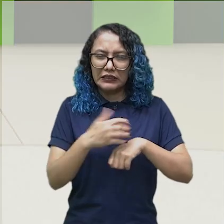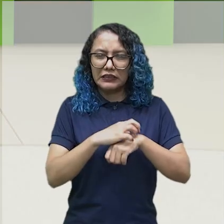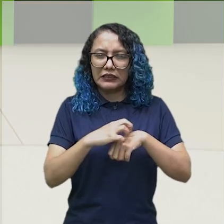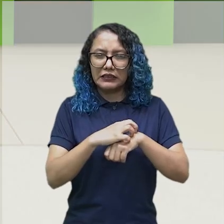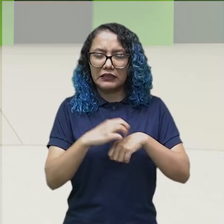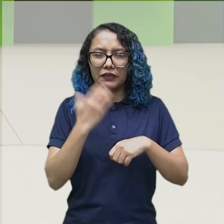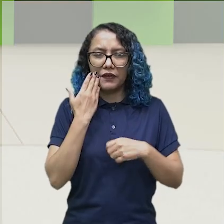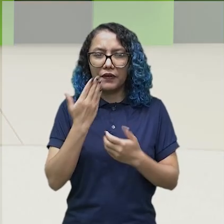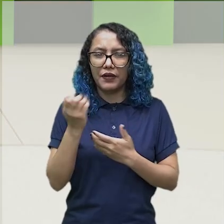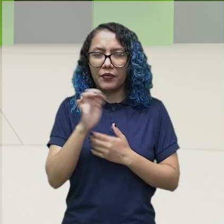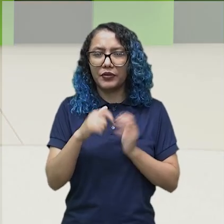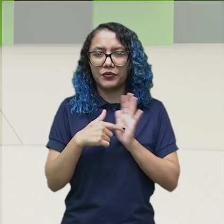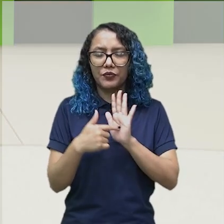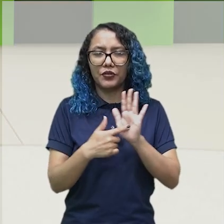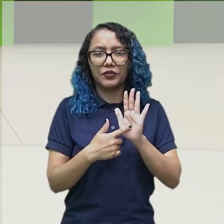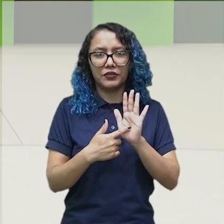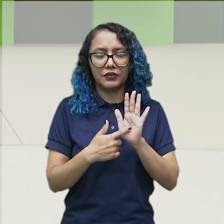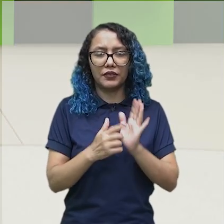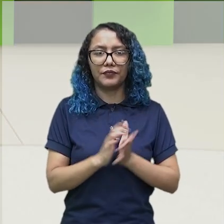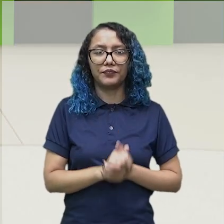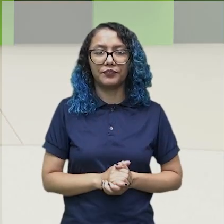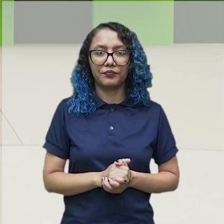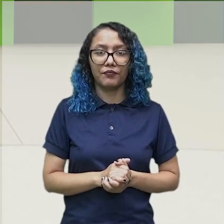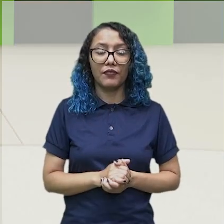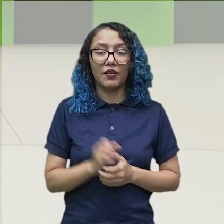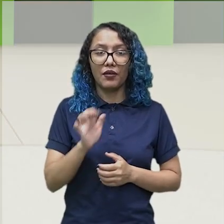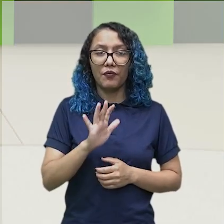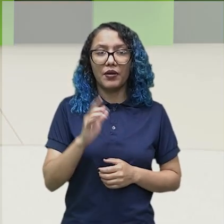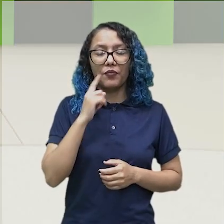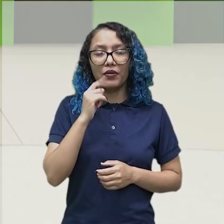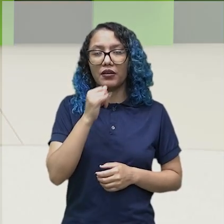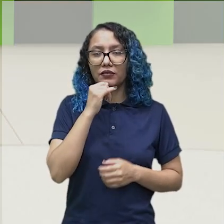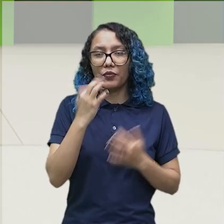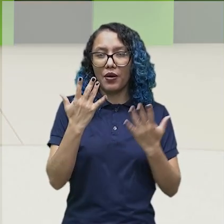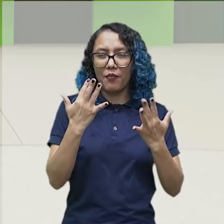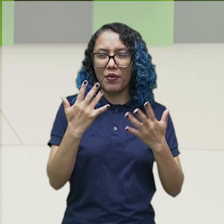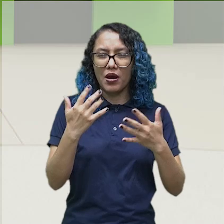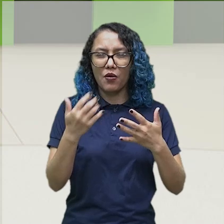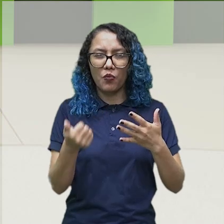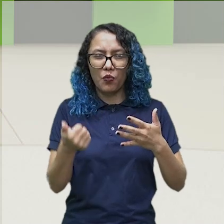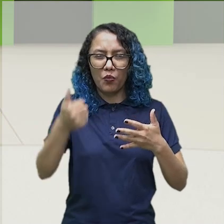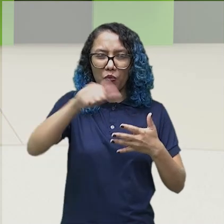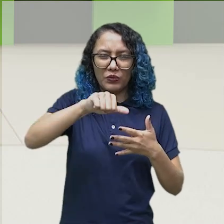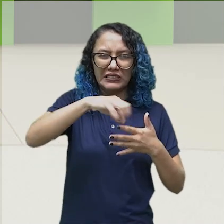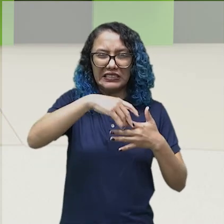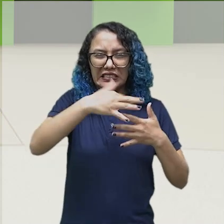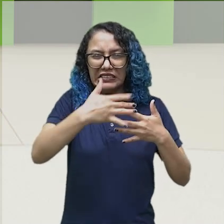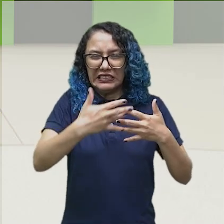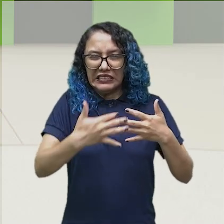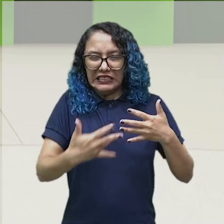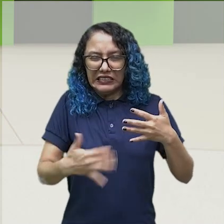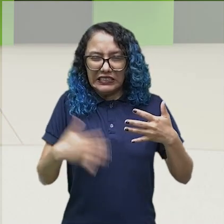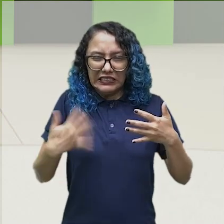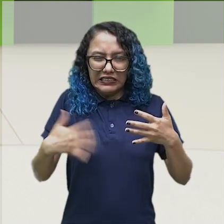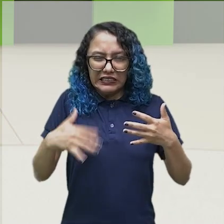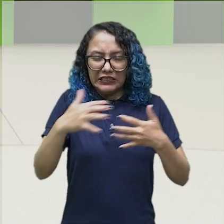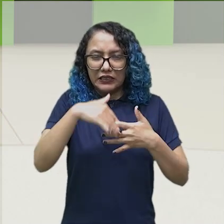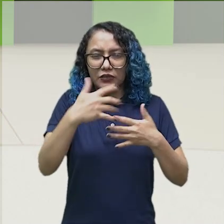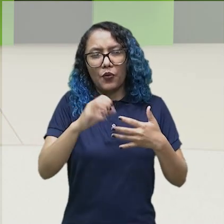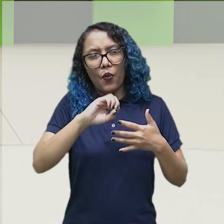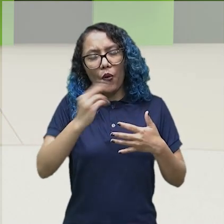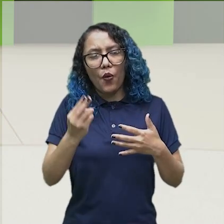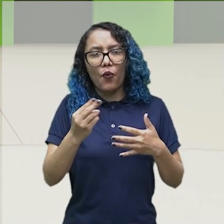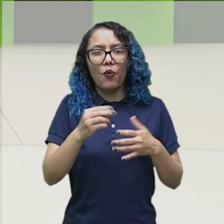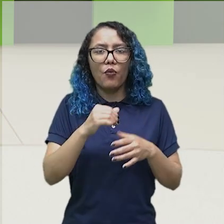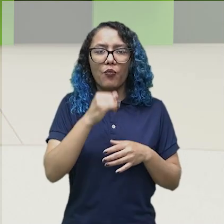vendo as imagens que podem aparecer no rótulo, né, uma mãozinha aí queimando, ou então um líquido sendo,